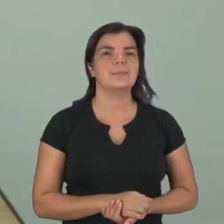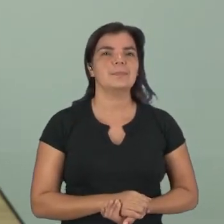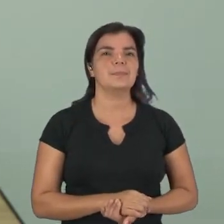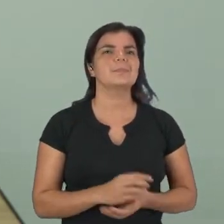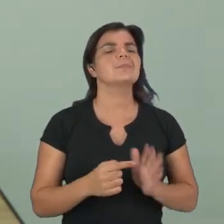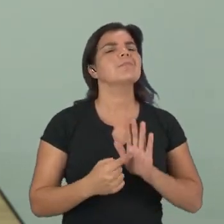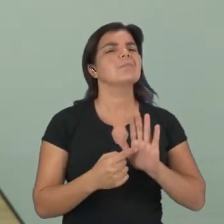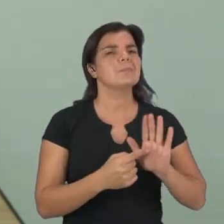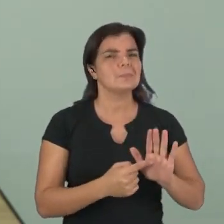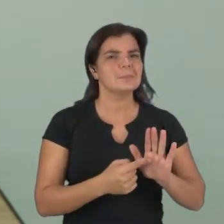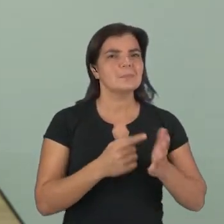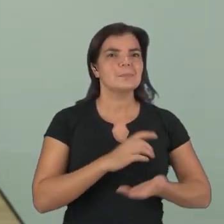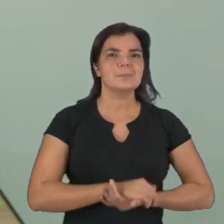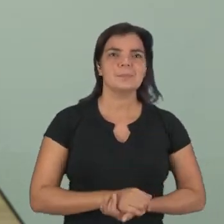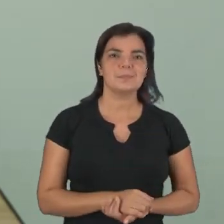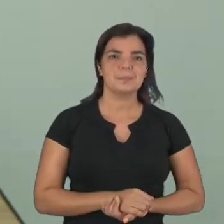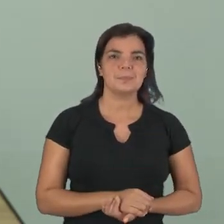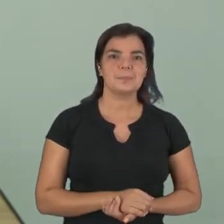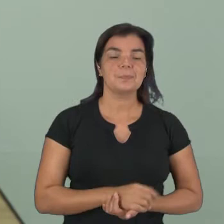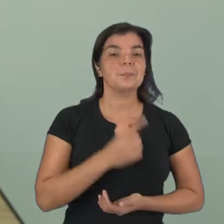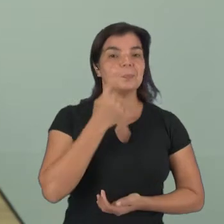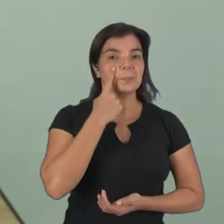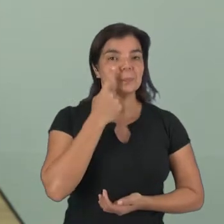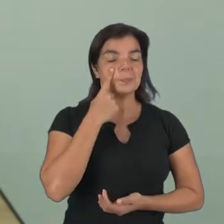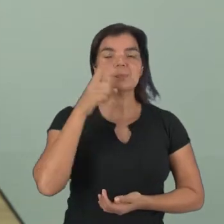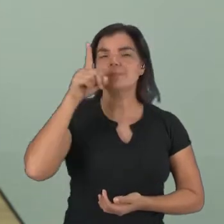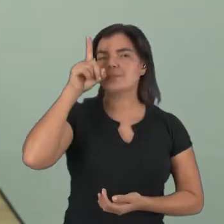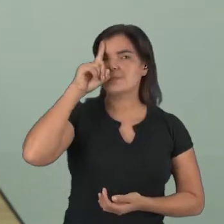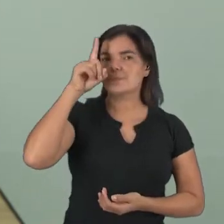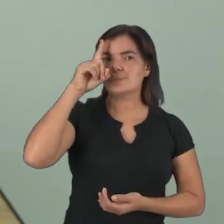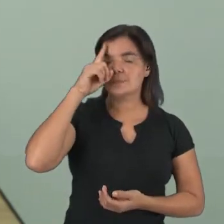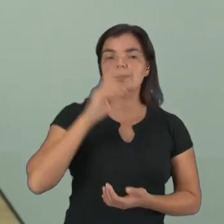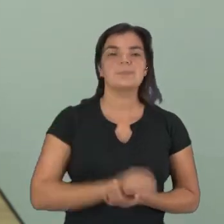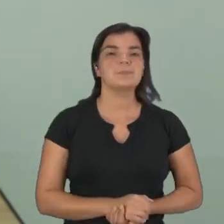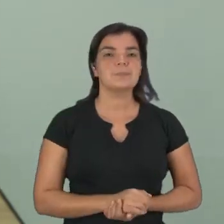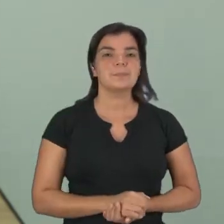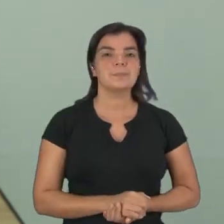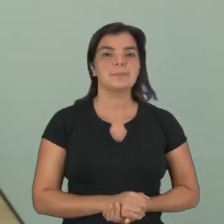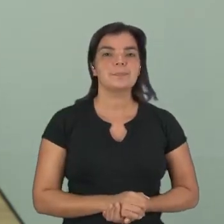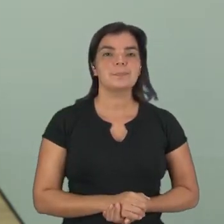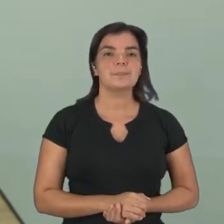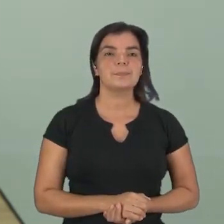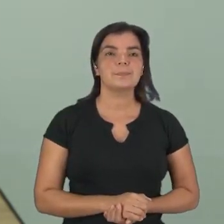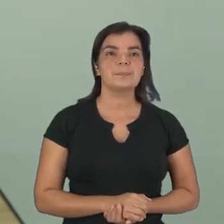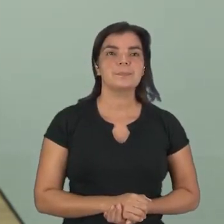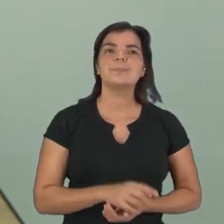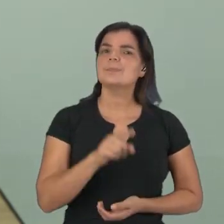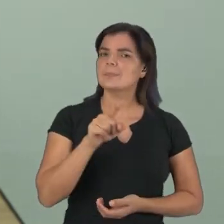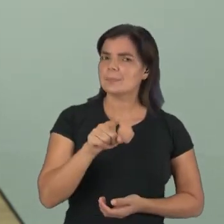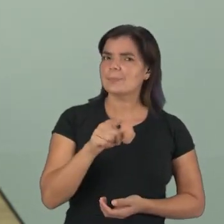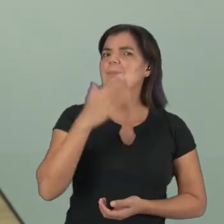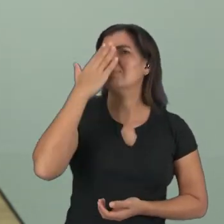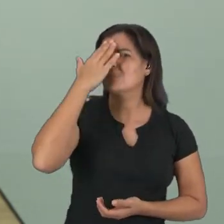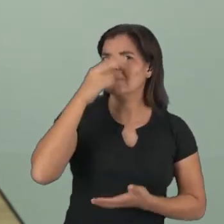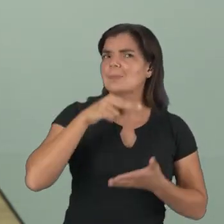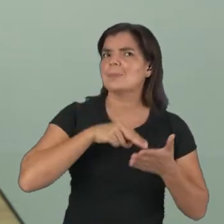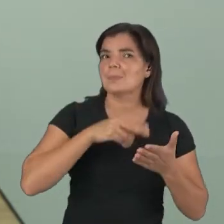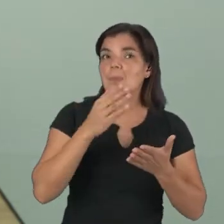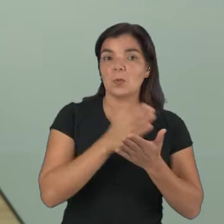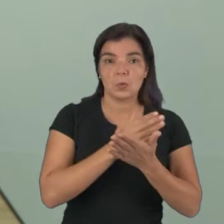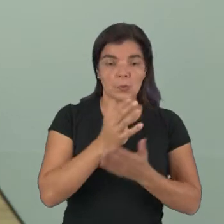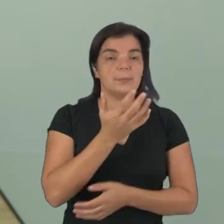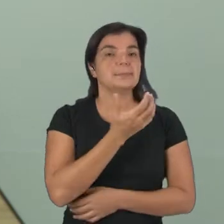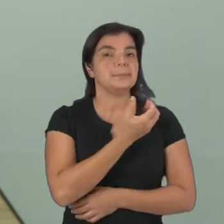situação eles aparecem no nosso cotidiano, no nosso dia a dia? Você sabe ler